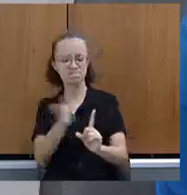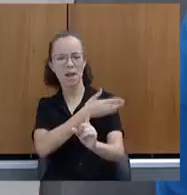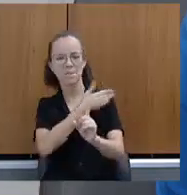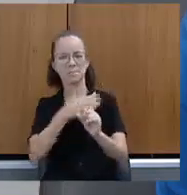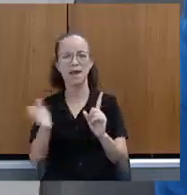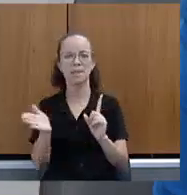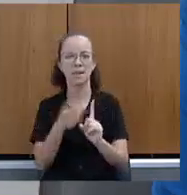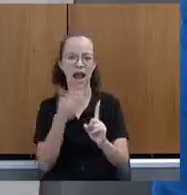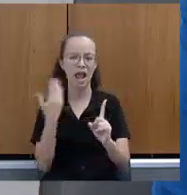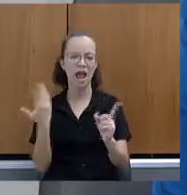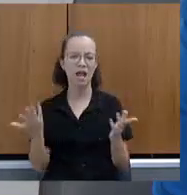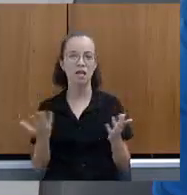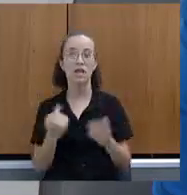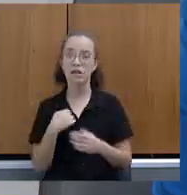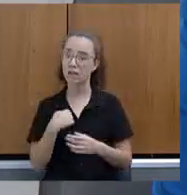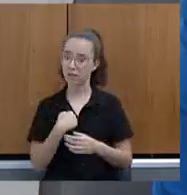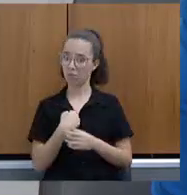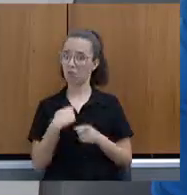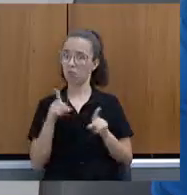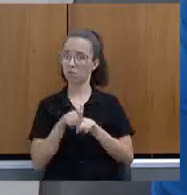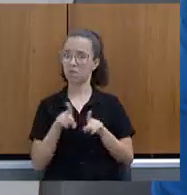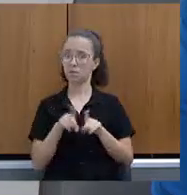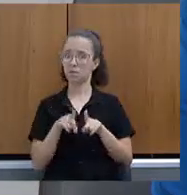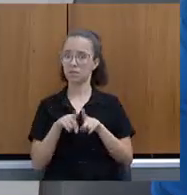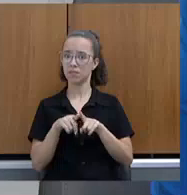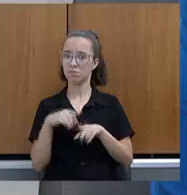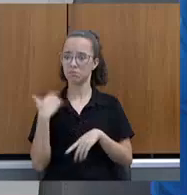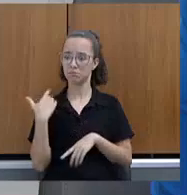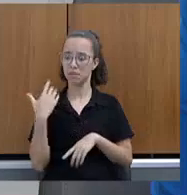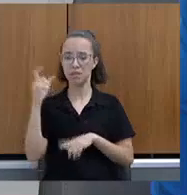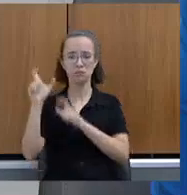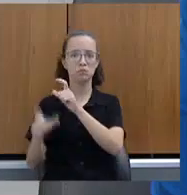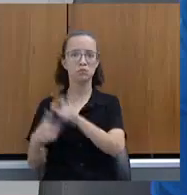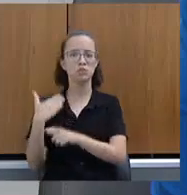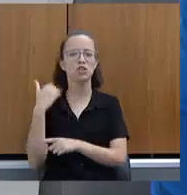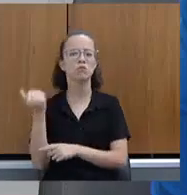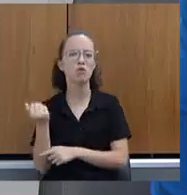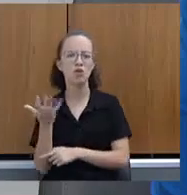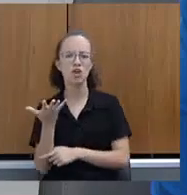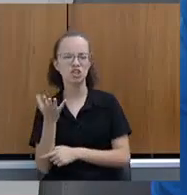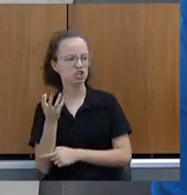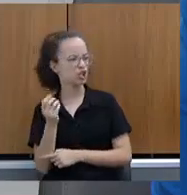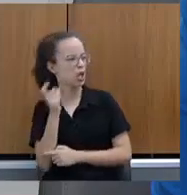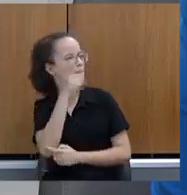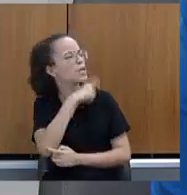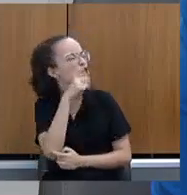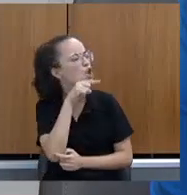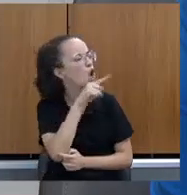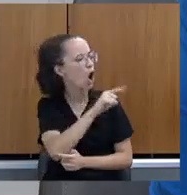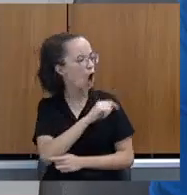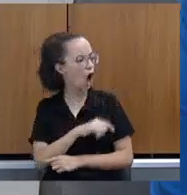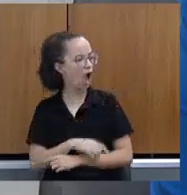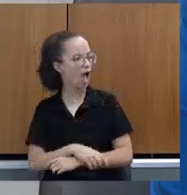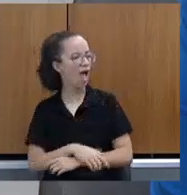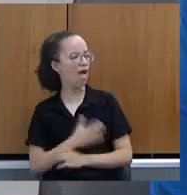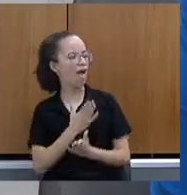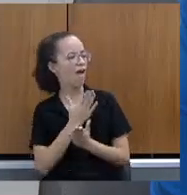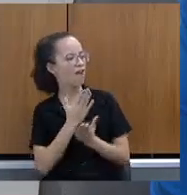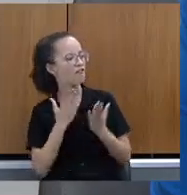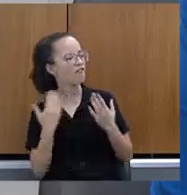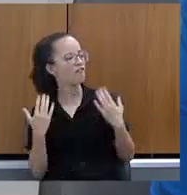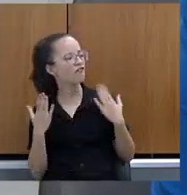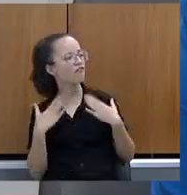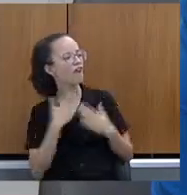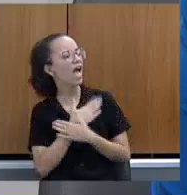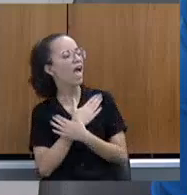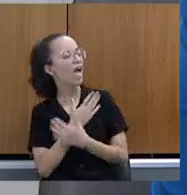Outro dia eu aqui também sabe Deputado foi chamada de como é que é vagabunda mentirosa e outras coisas do